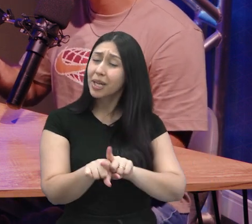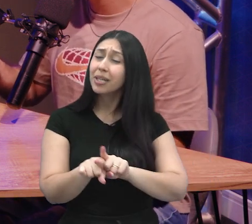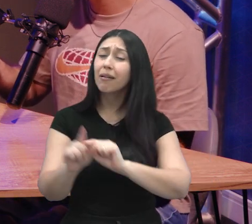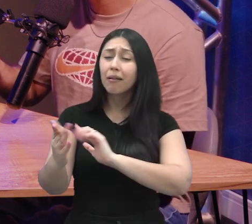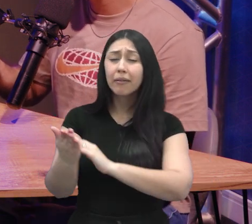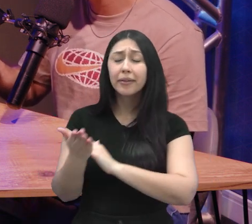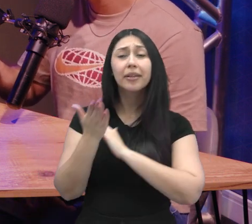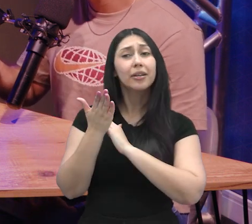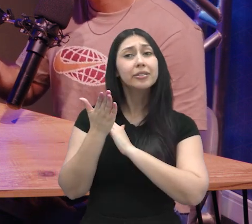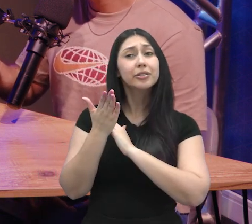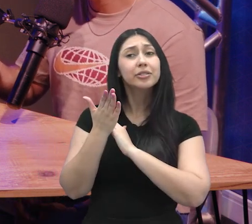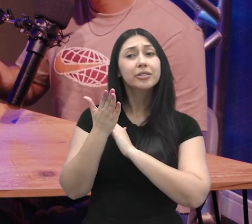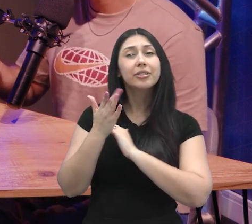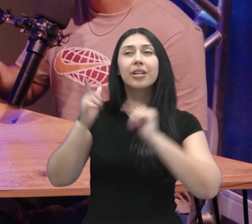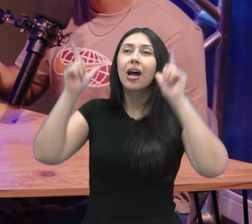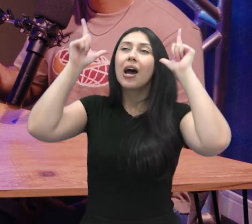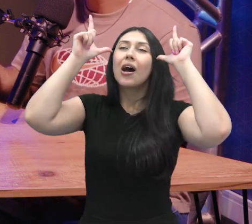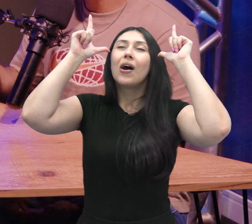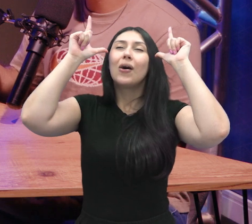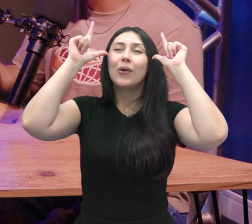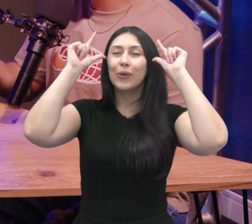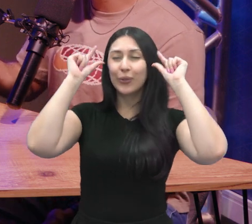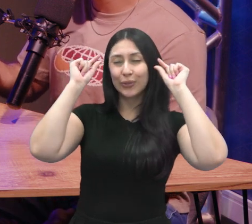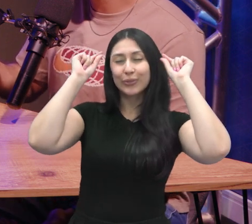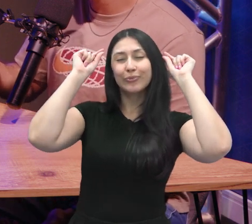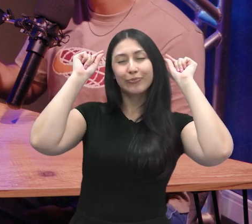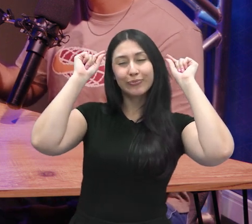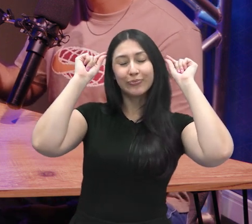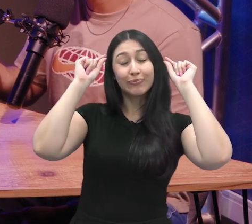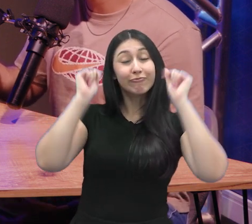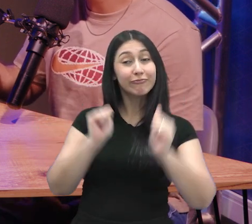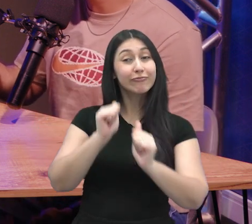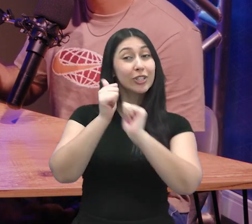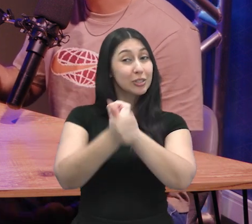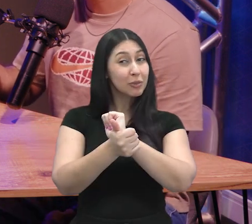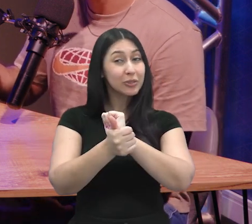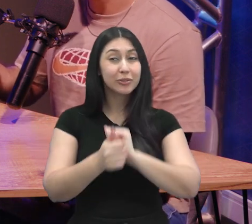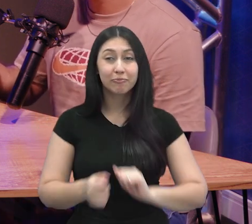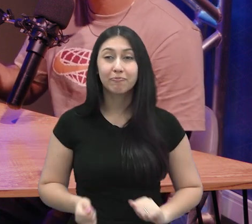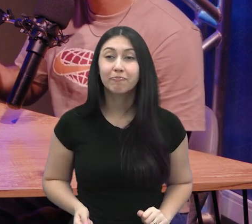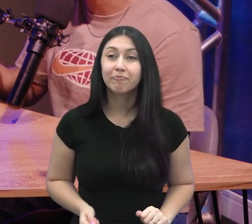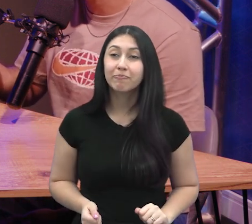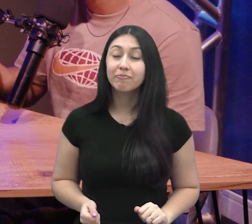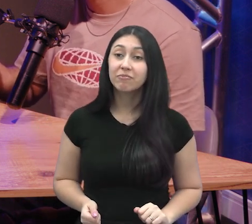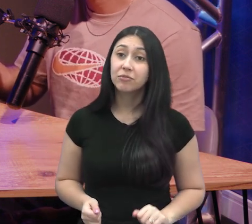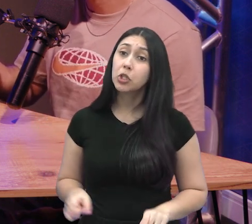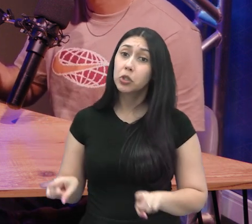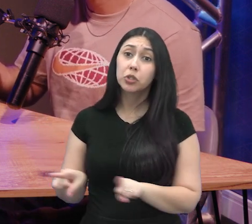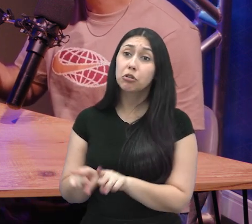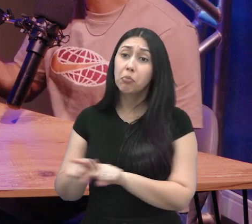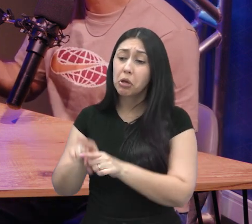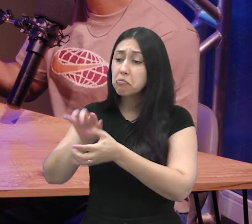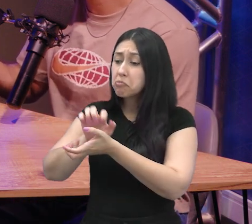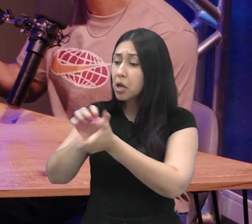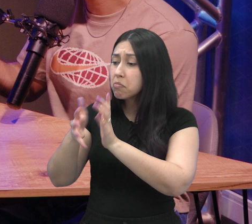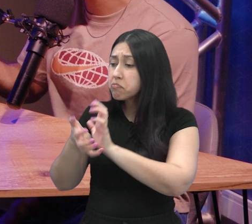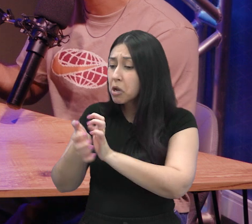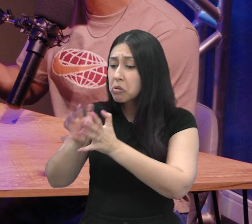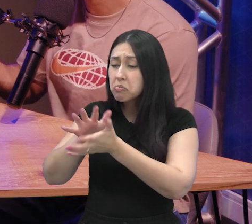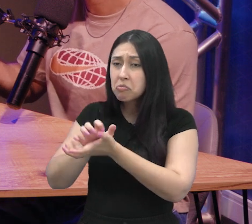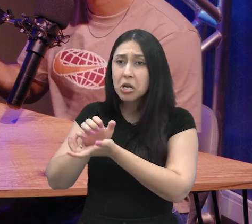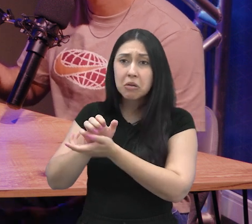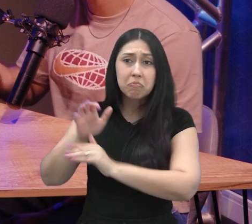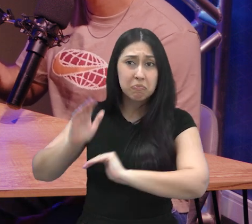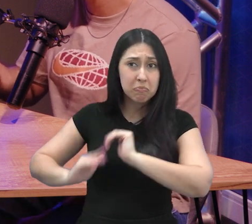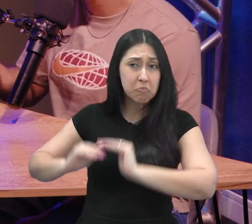esporte, né? Alguma coisa que alivie o seu estresse. Praticar esporte num geral, né? Ou fazer um